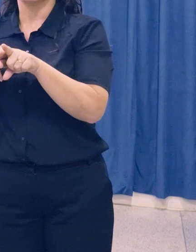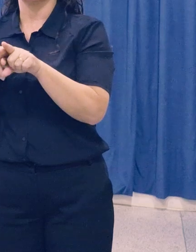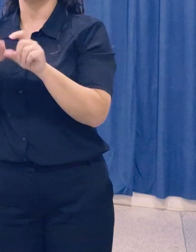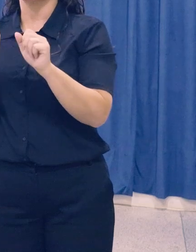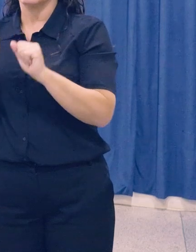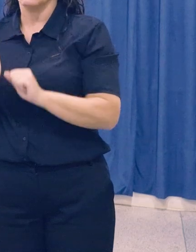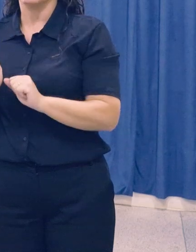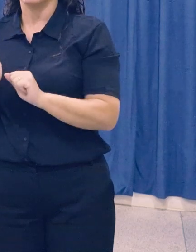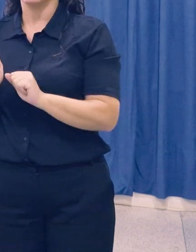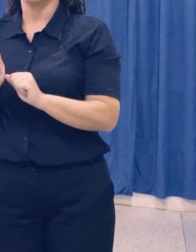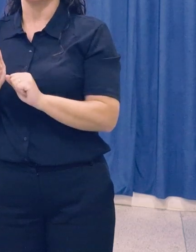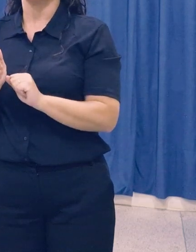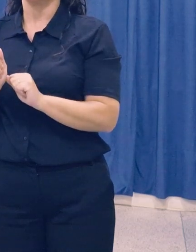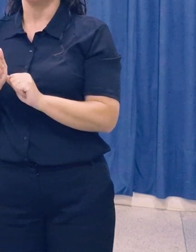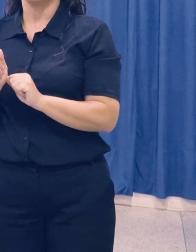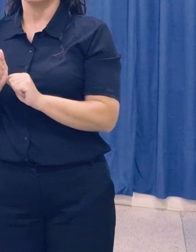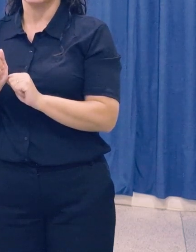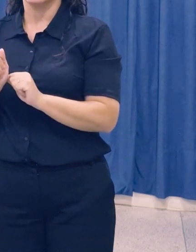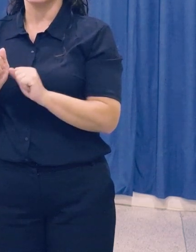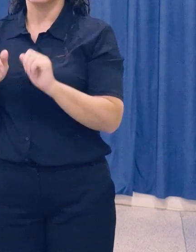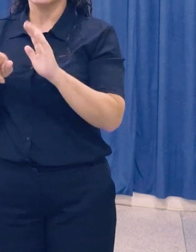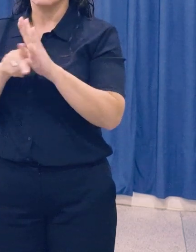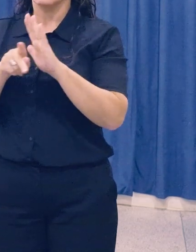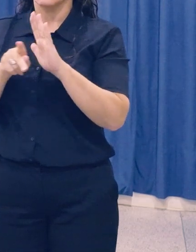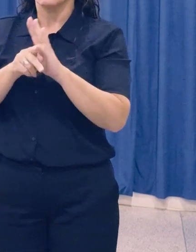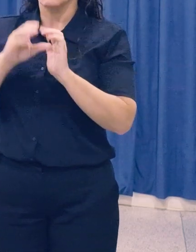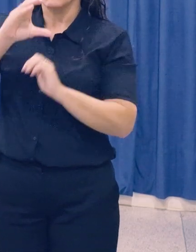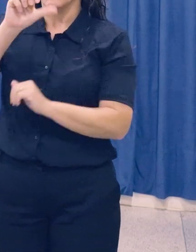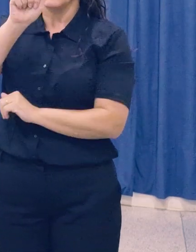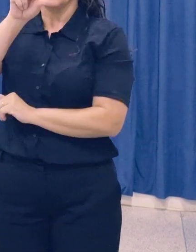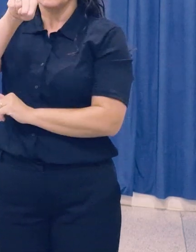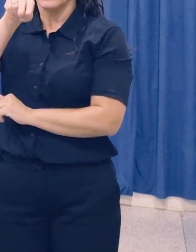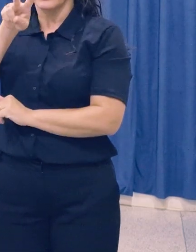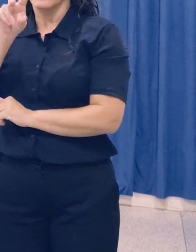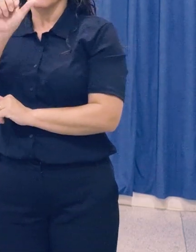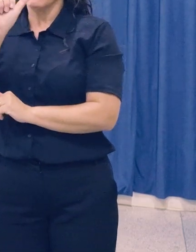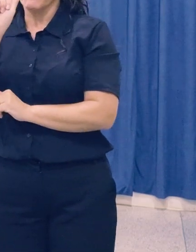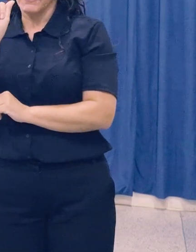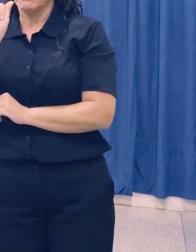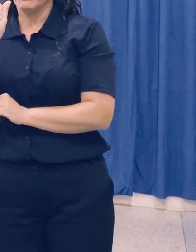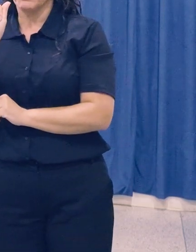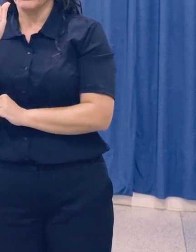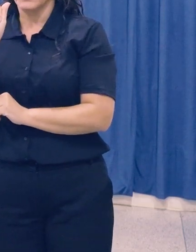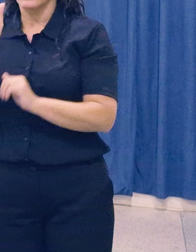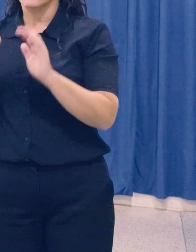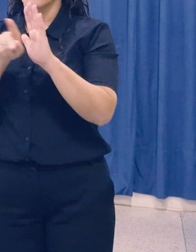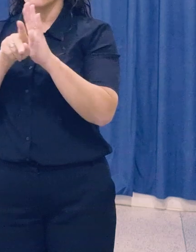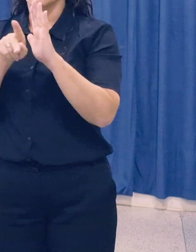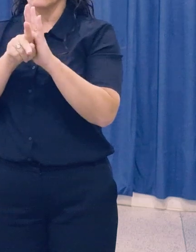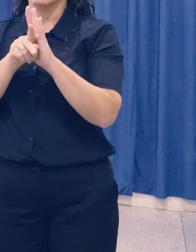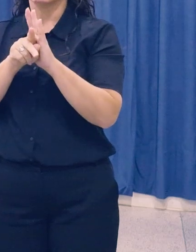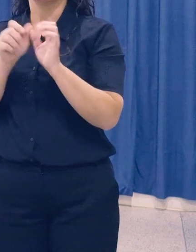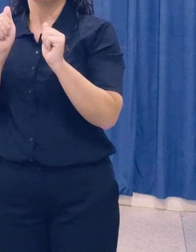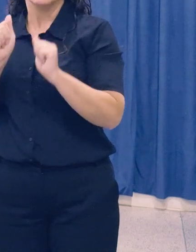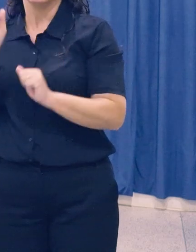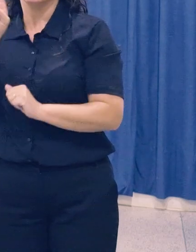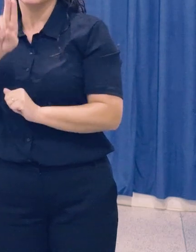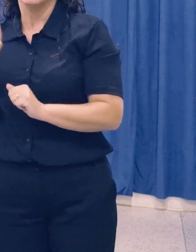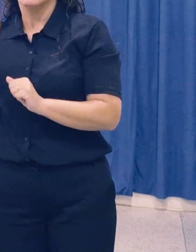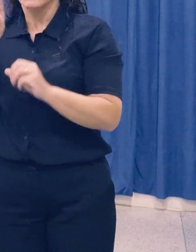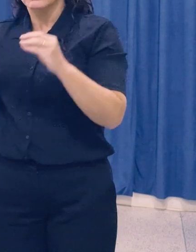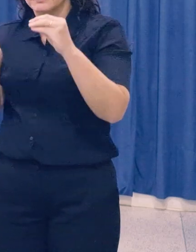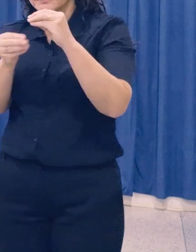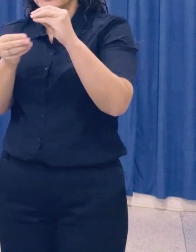a opção de completar pelo Canva, que é aquela plataforma online, que permite você colaborar com